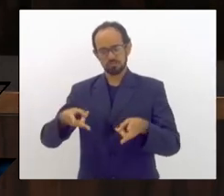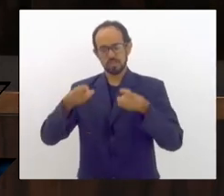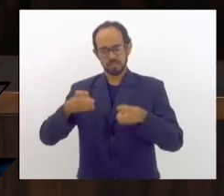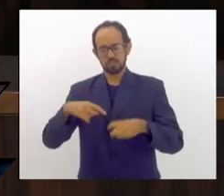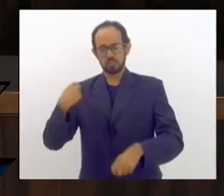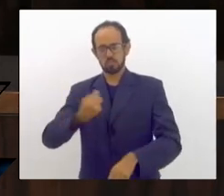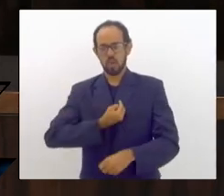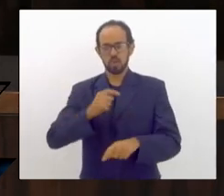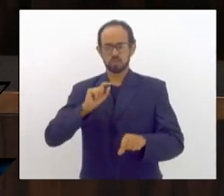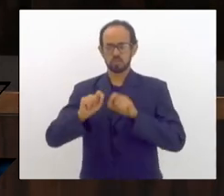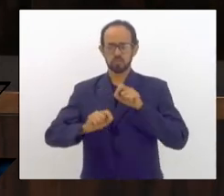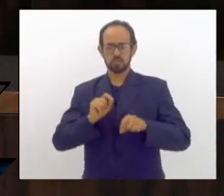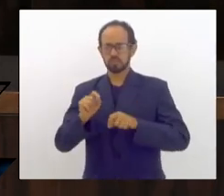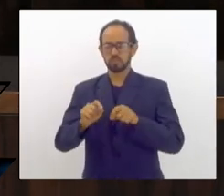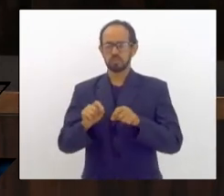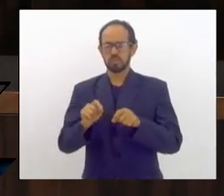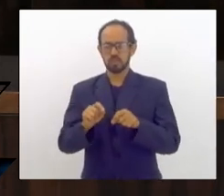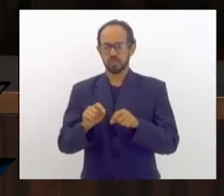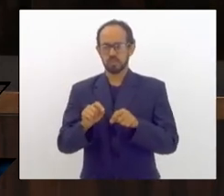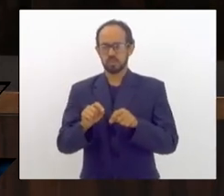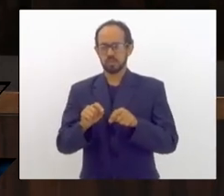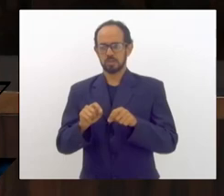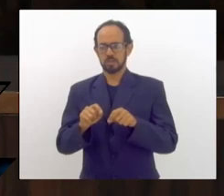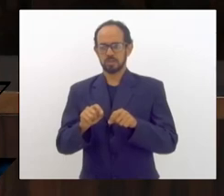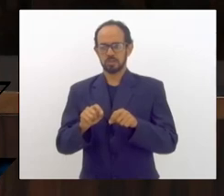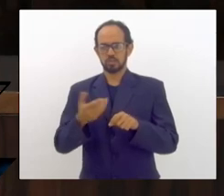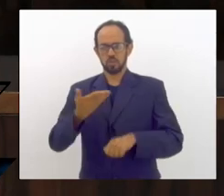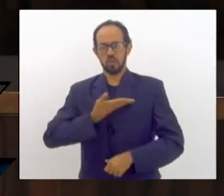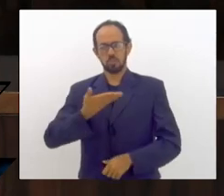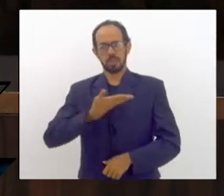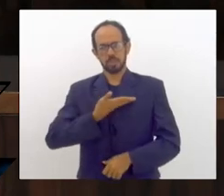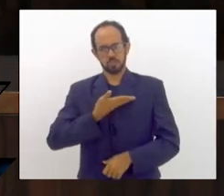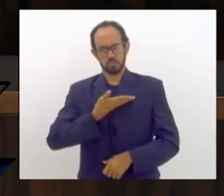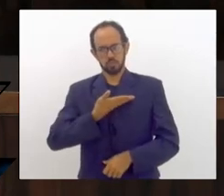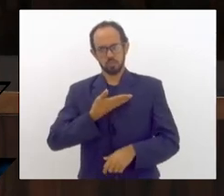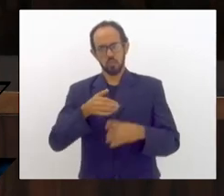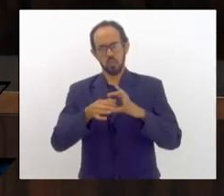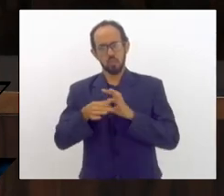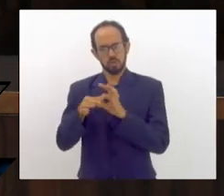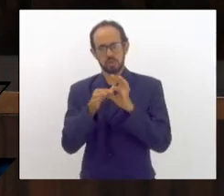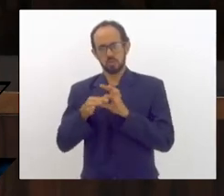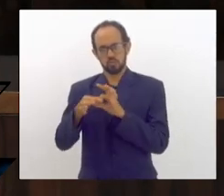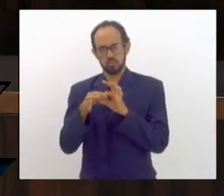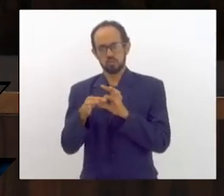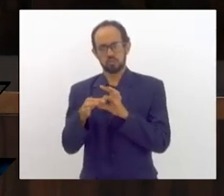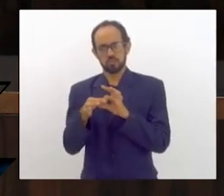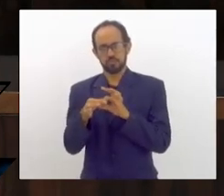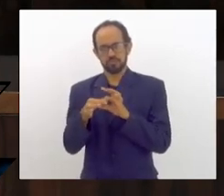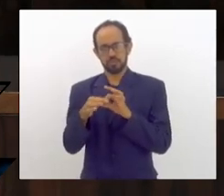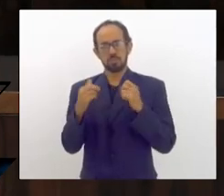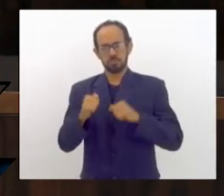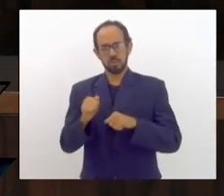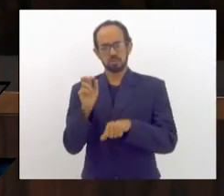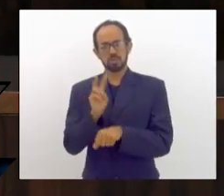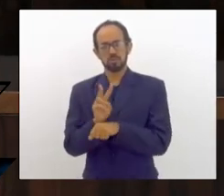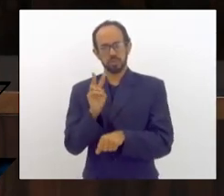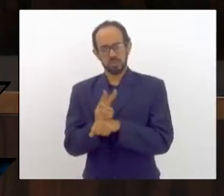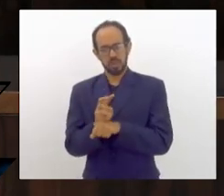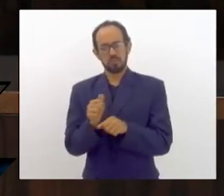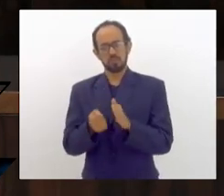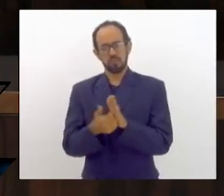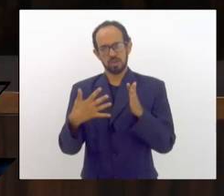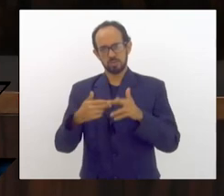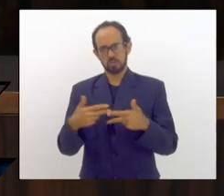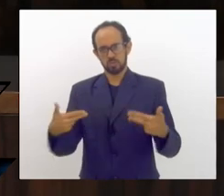de que um olhar de companheiro, união, e que possa defender muitas coisas aí que o